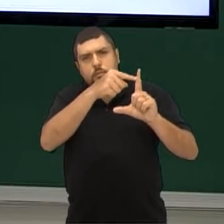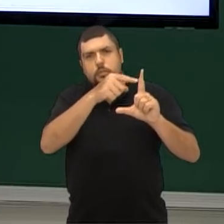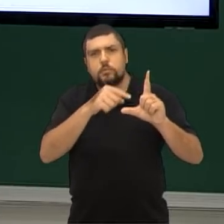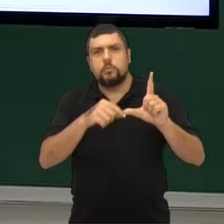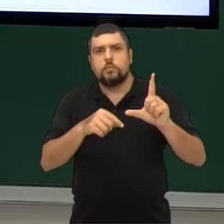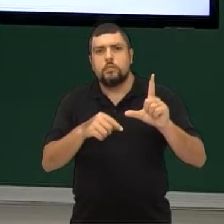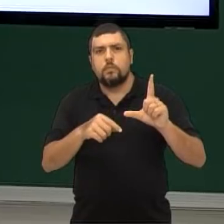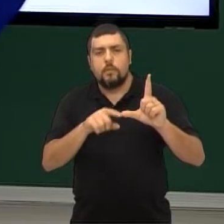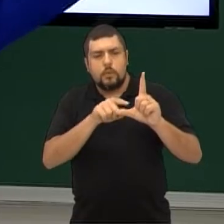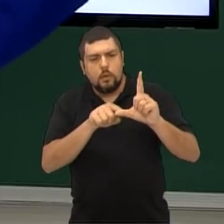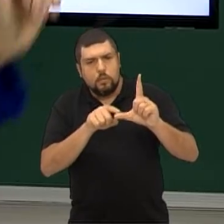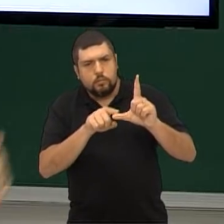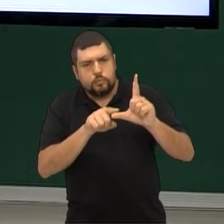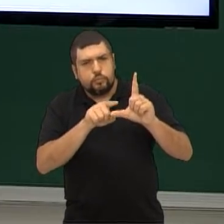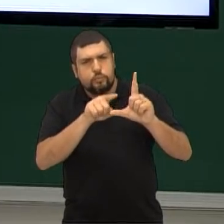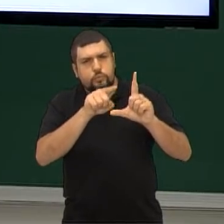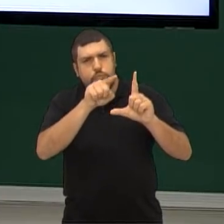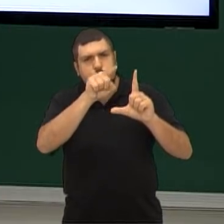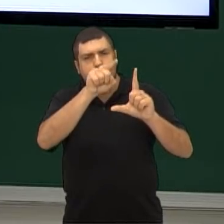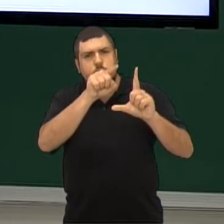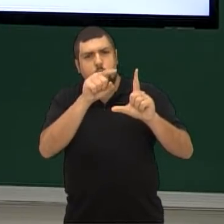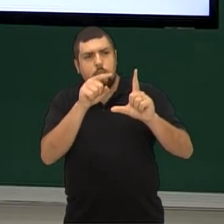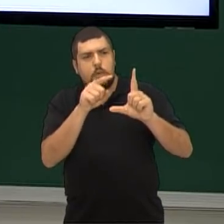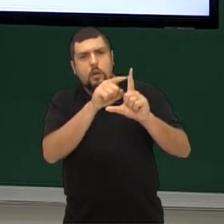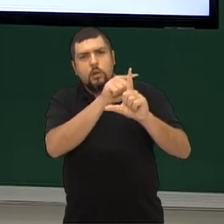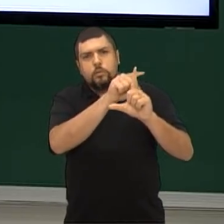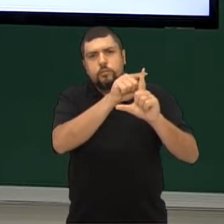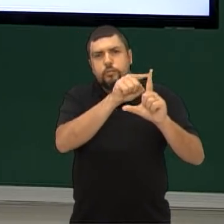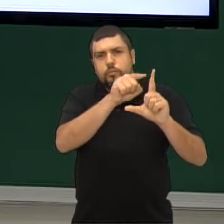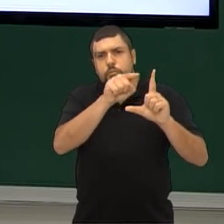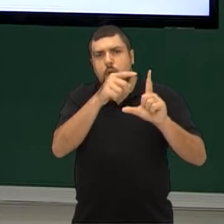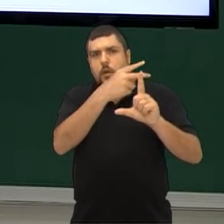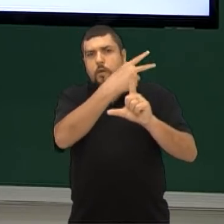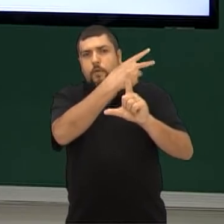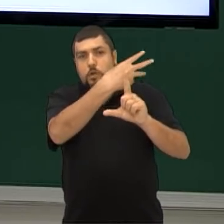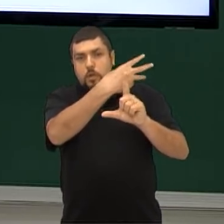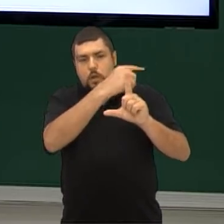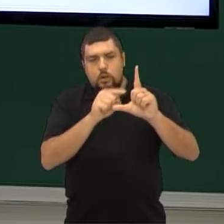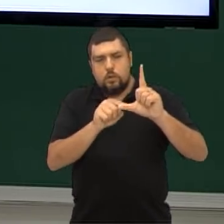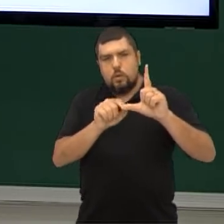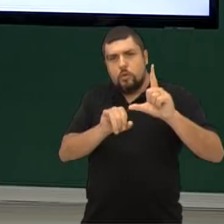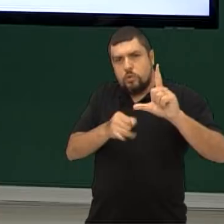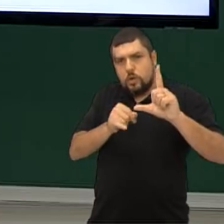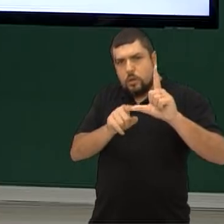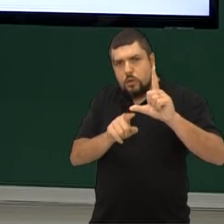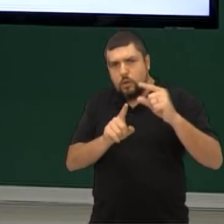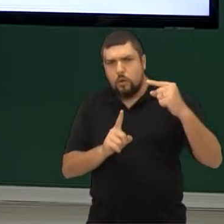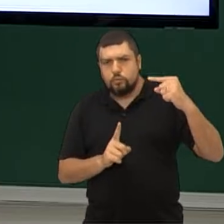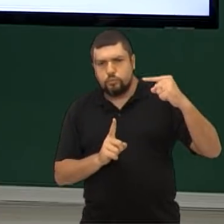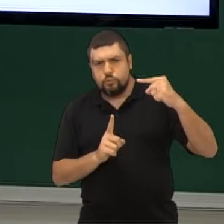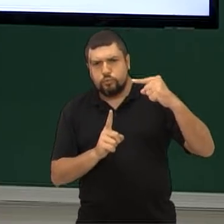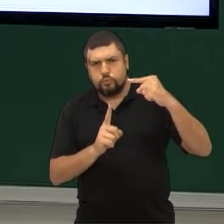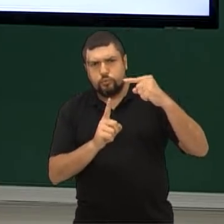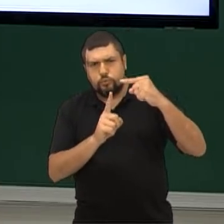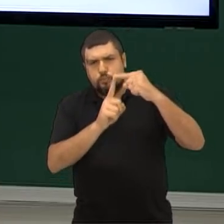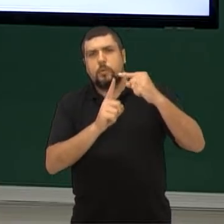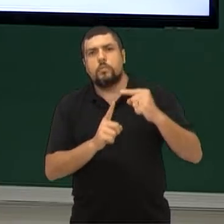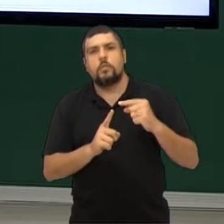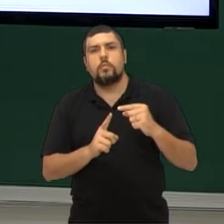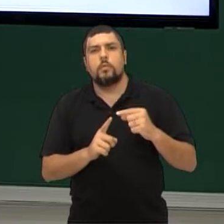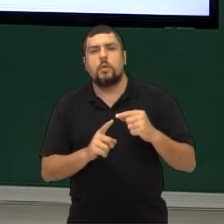tracejando uma linha horizontal no 23, eles se tocam. Então, assim como nas tabelas, estamos alinhados